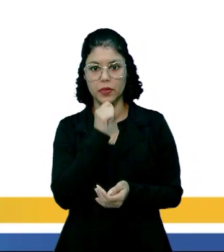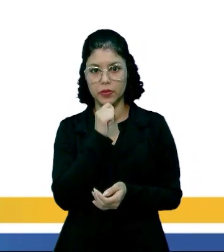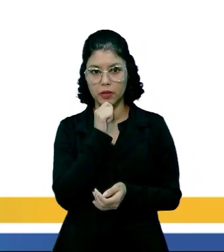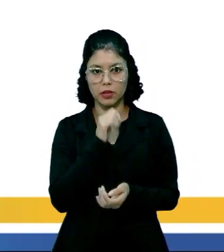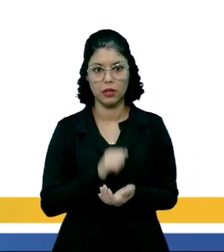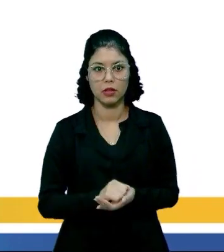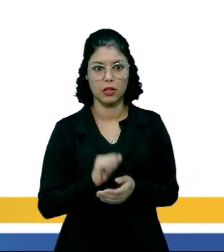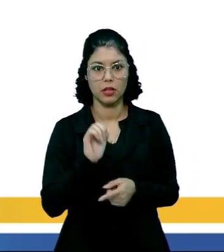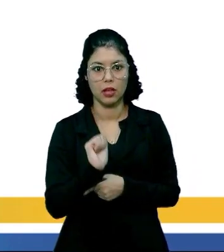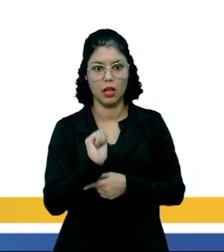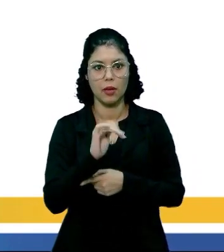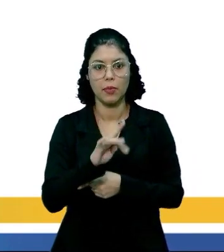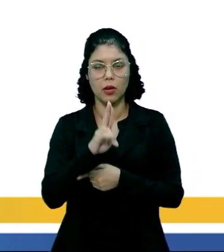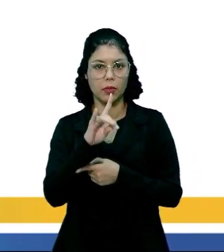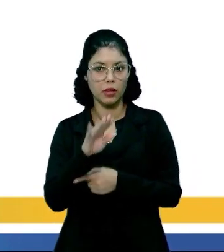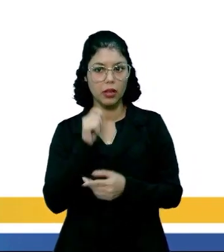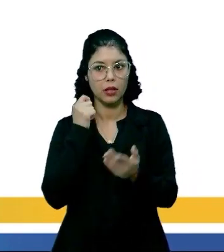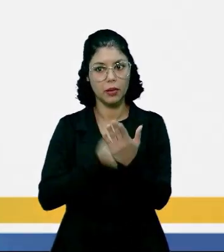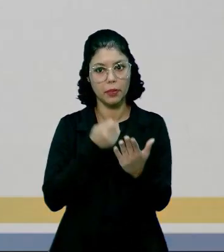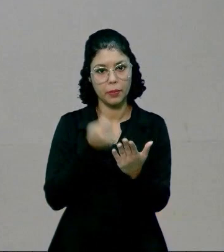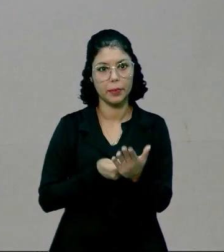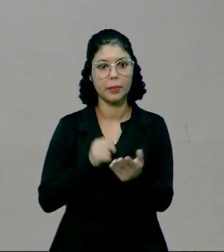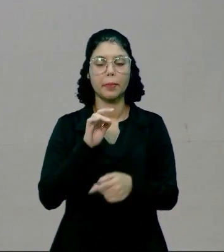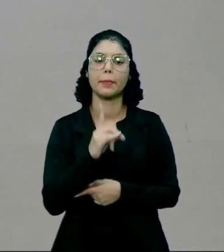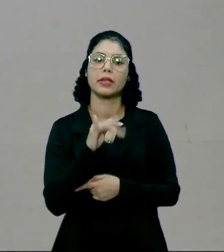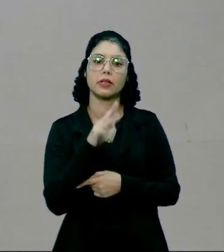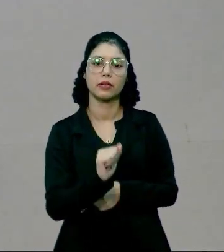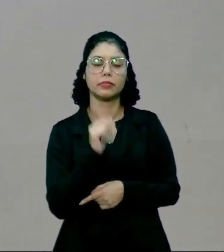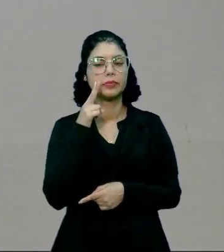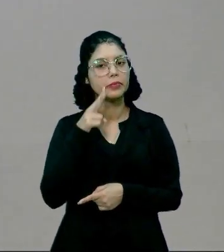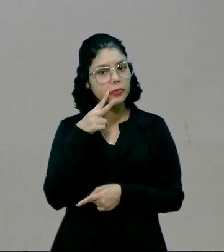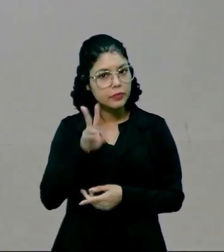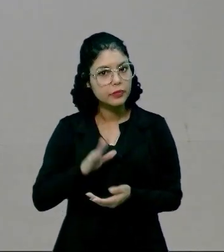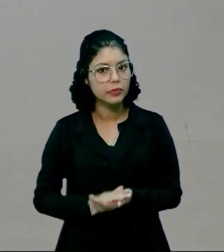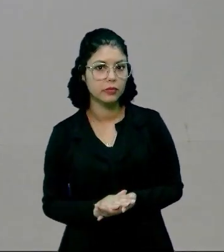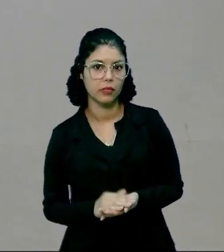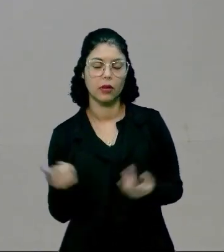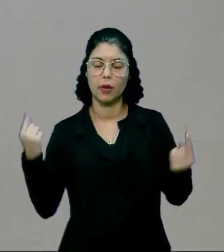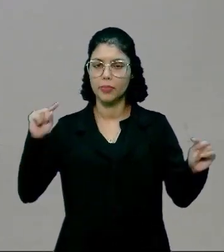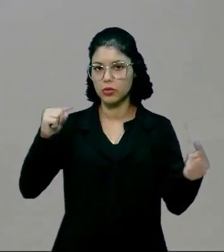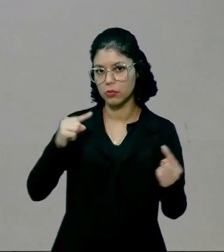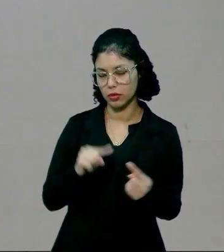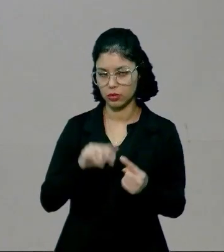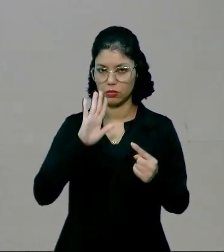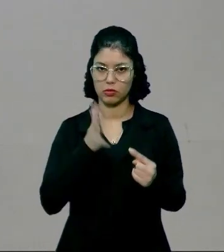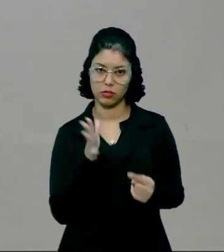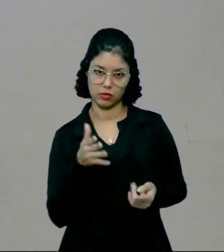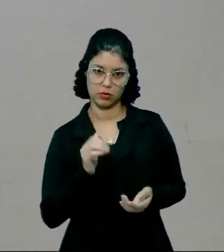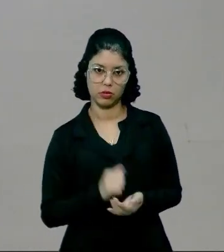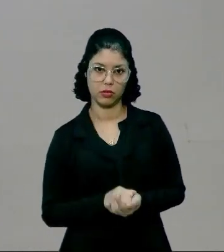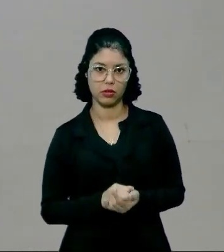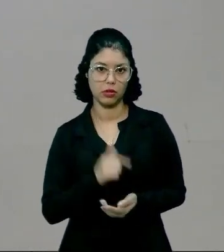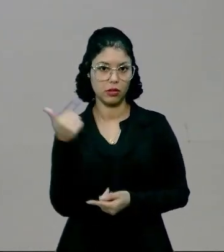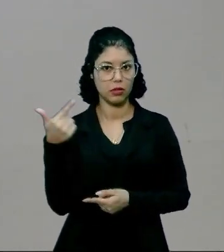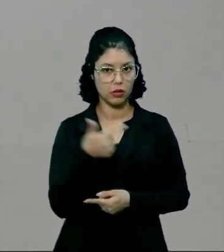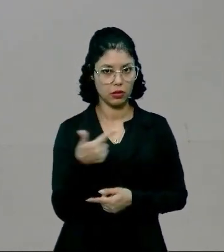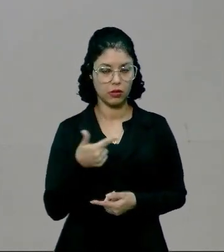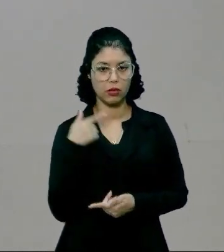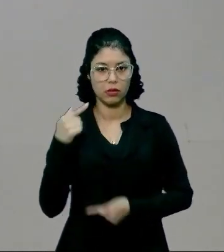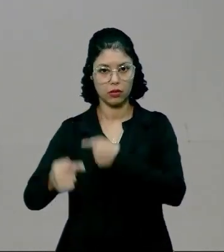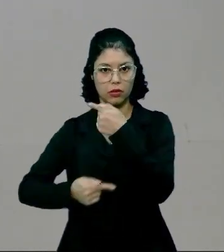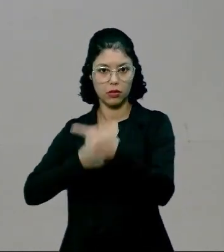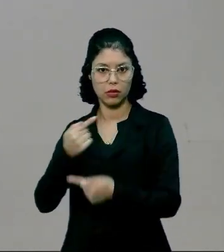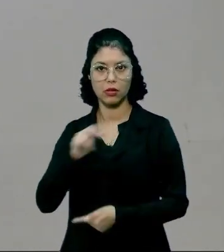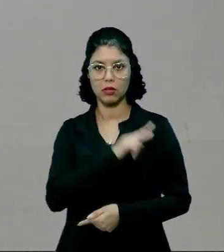à morbidez e pessimismo. Então, aqui a gente já tem uma certa aproximação, pessoal, com a segunda geração